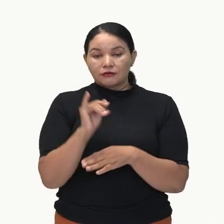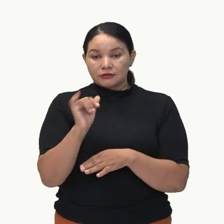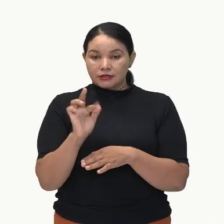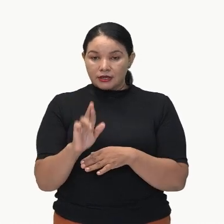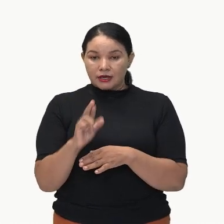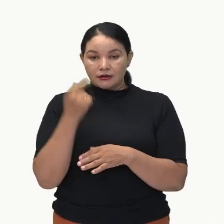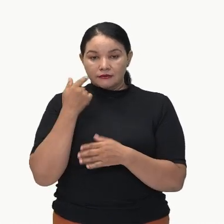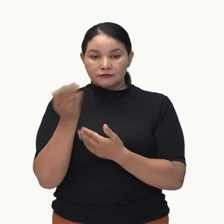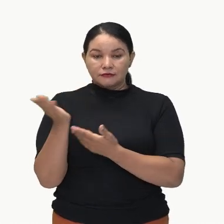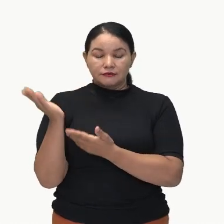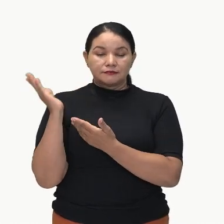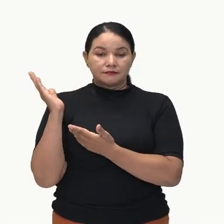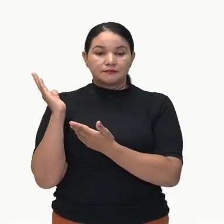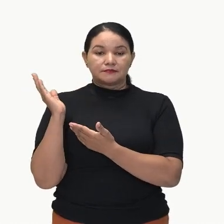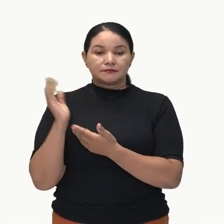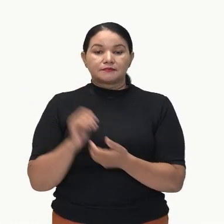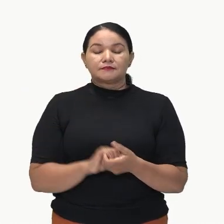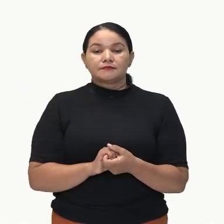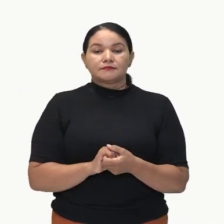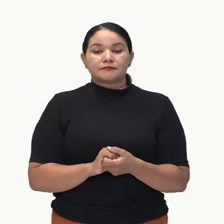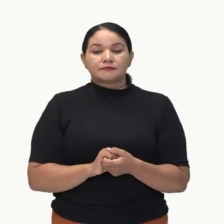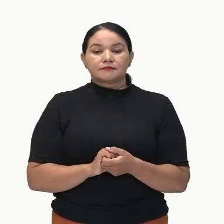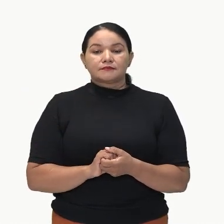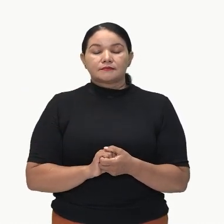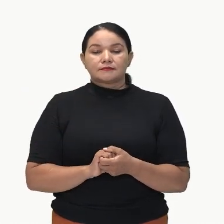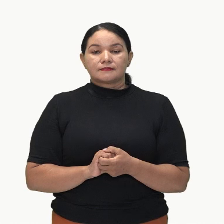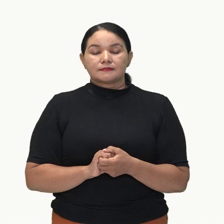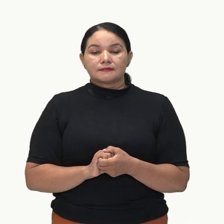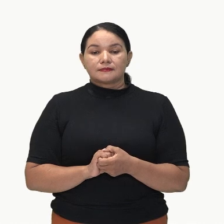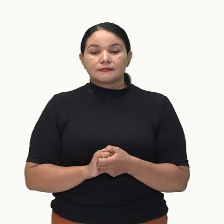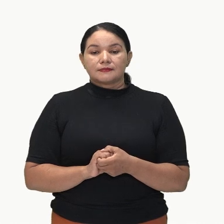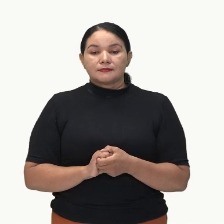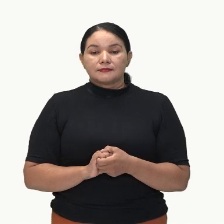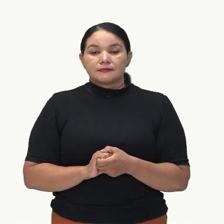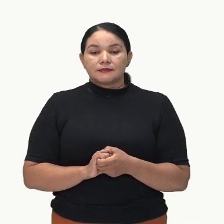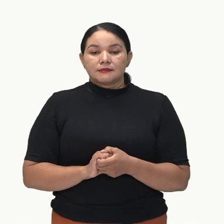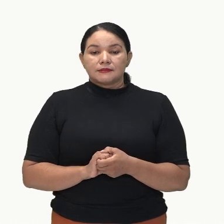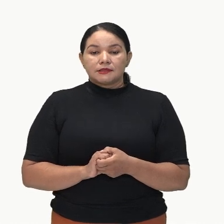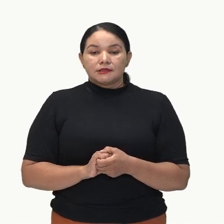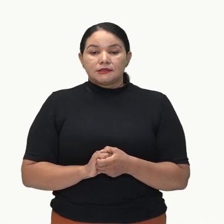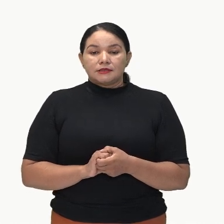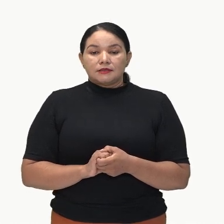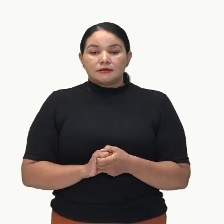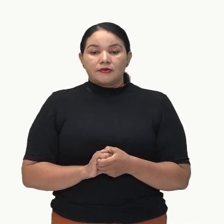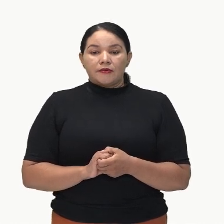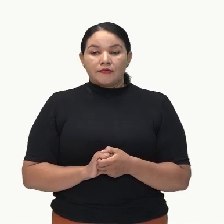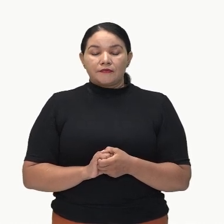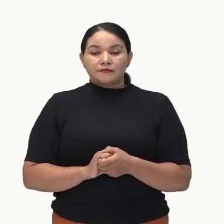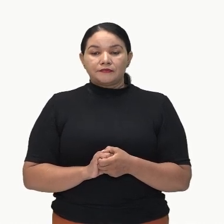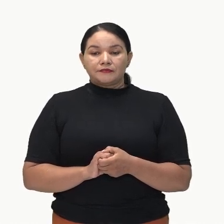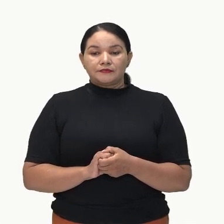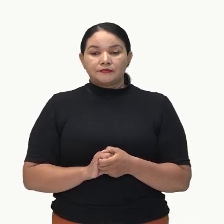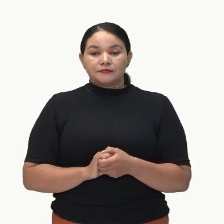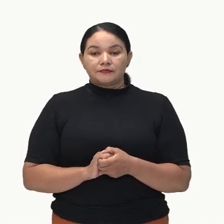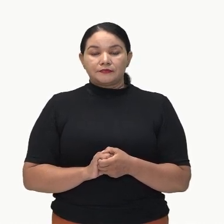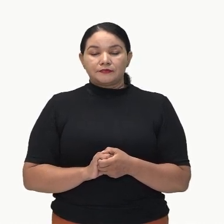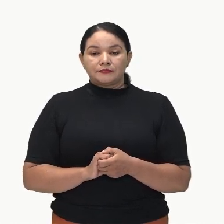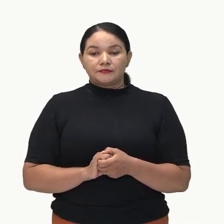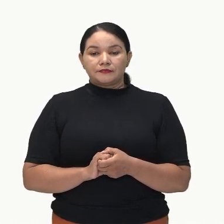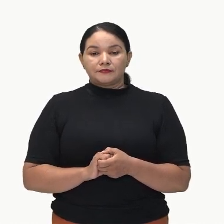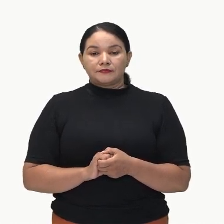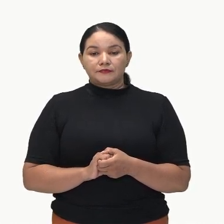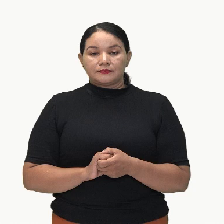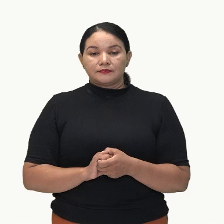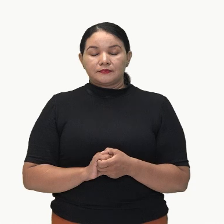em IR, que tiene E o O en la última sílaba de la raíz.